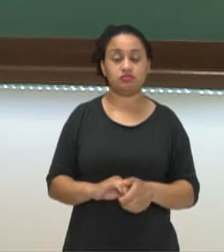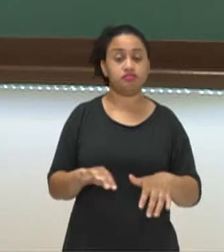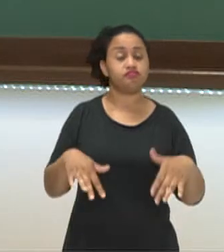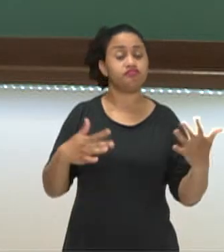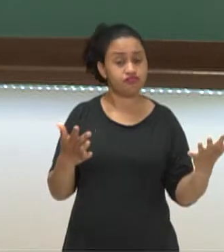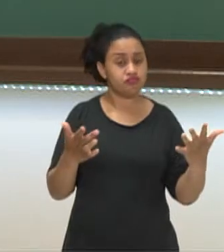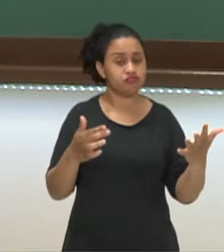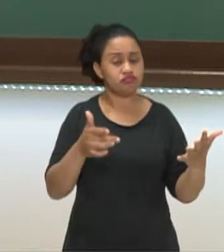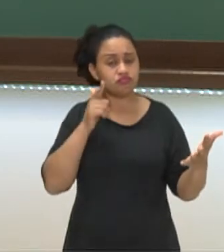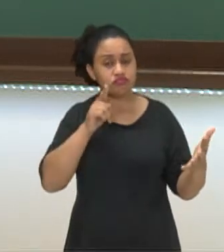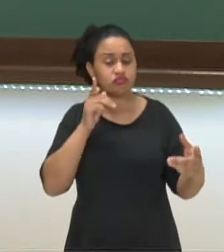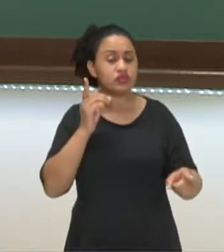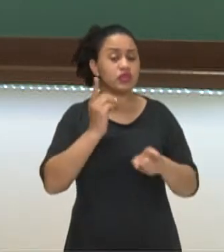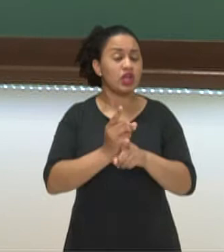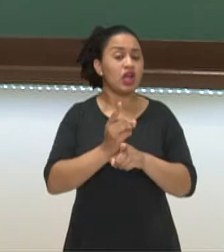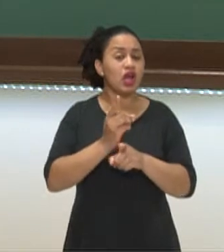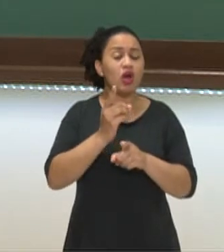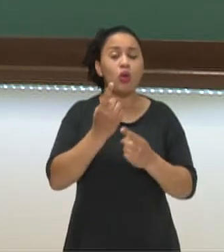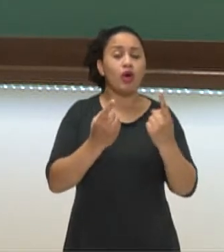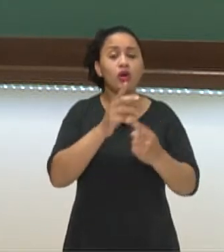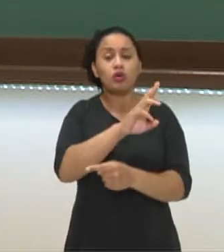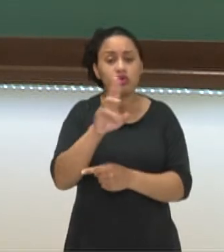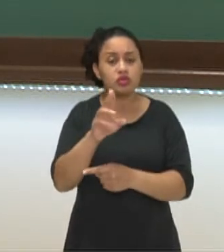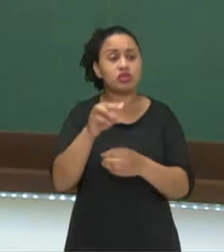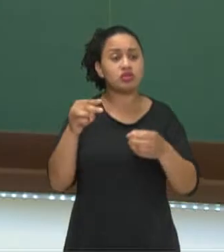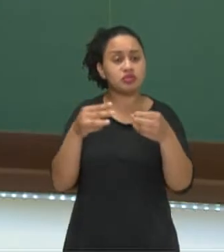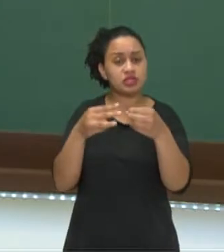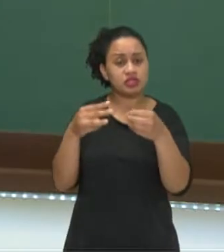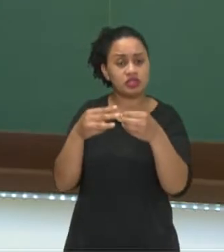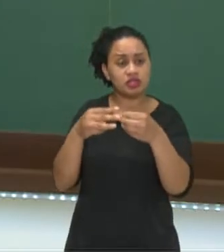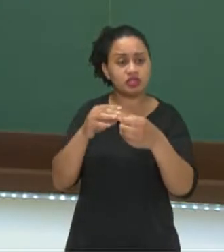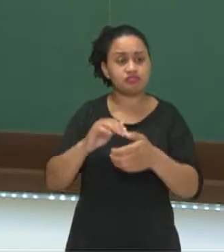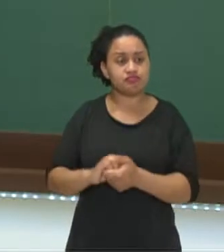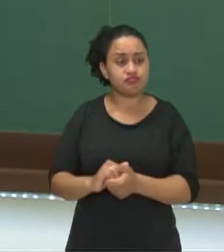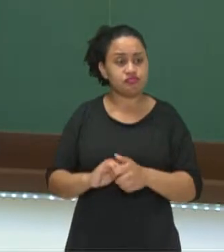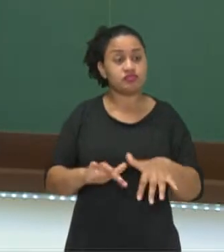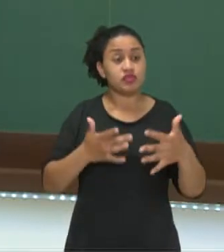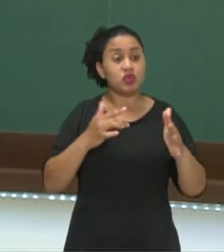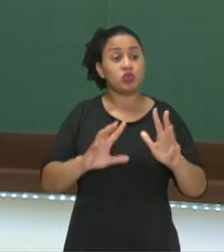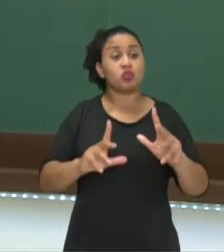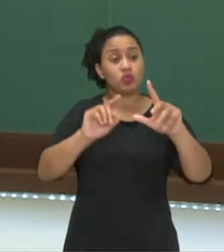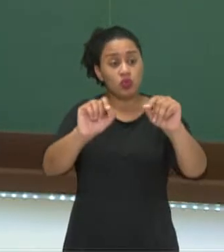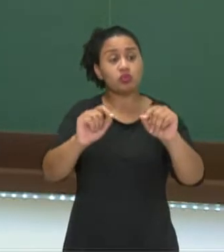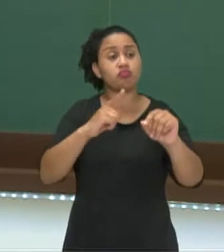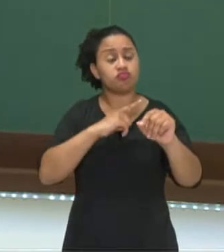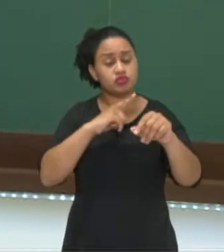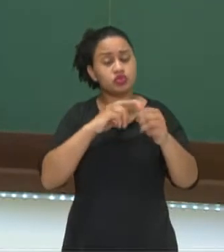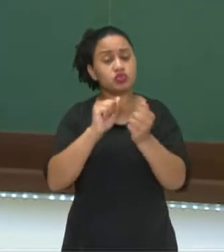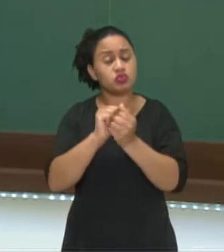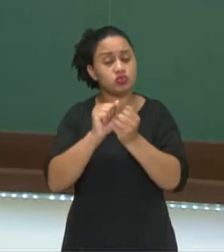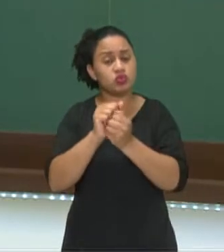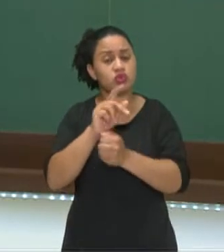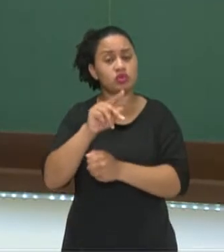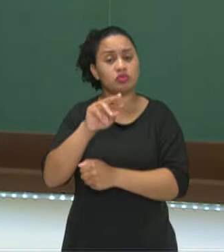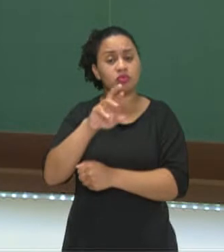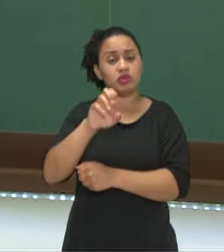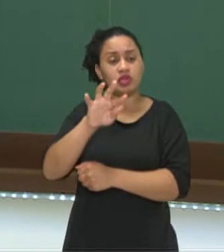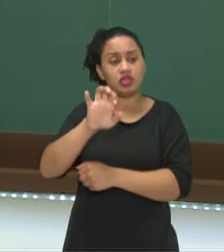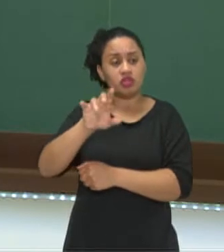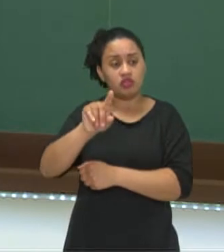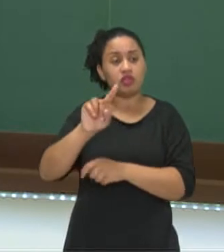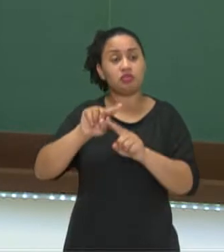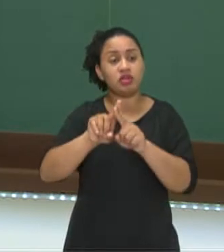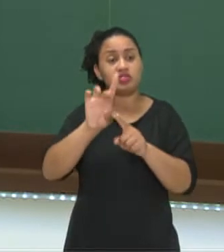E aí, descobriram o nome da célula? Então, todos os componentes fazem parte de um porífero, mas somente